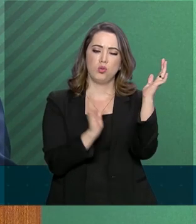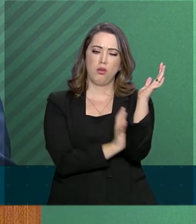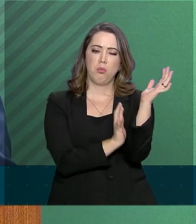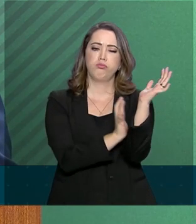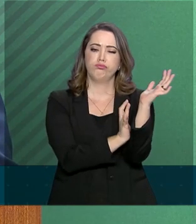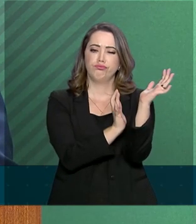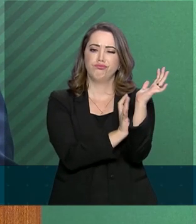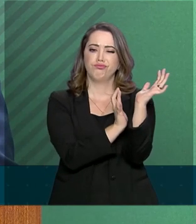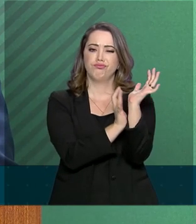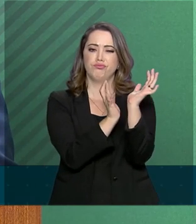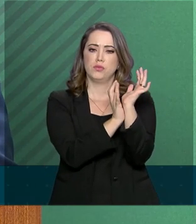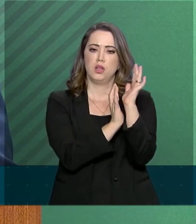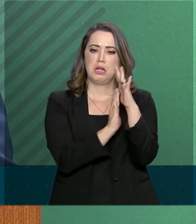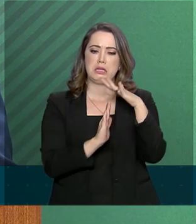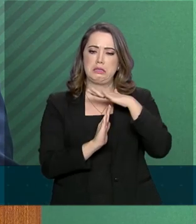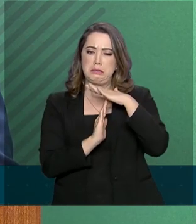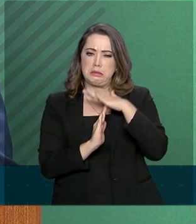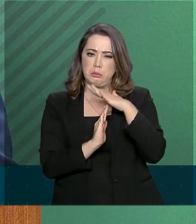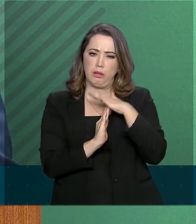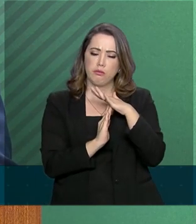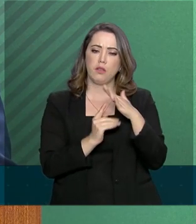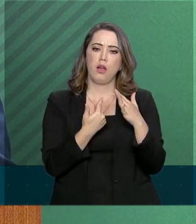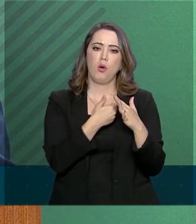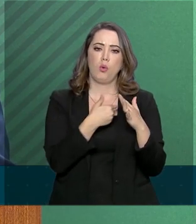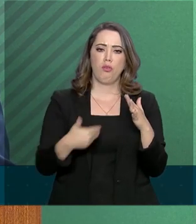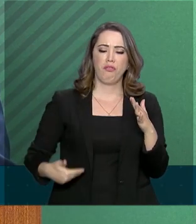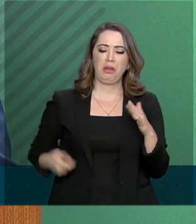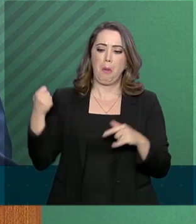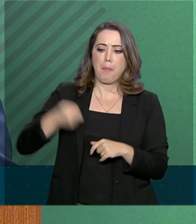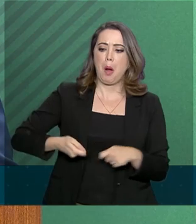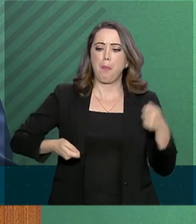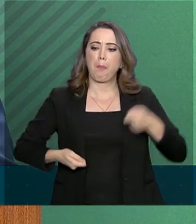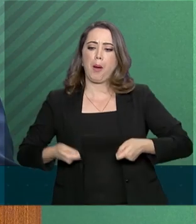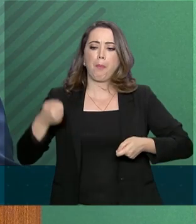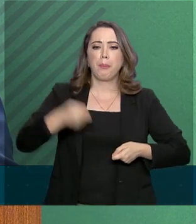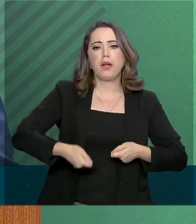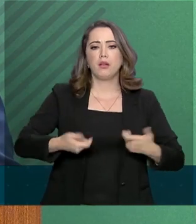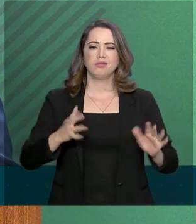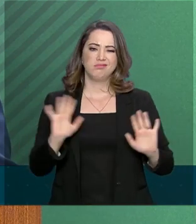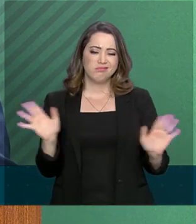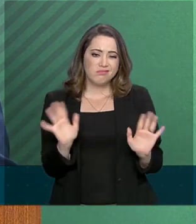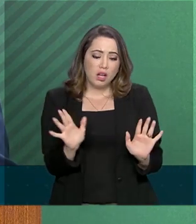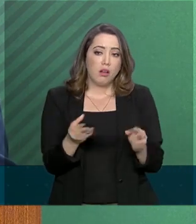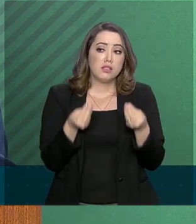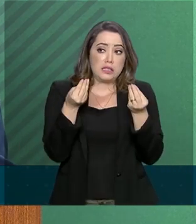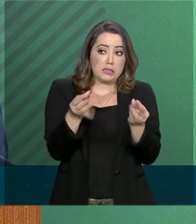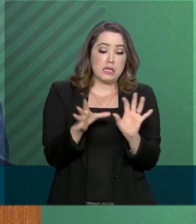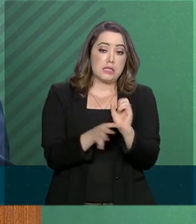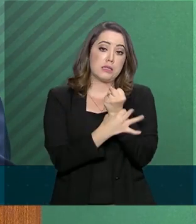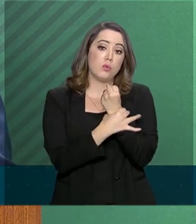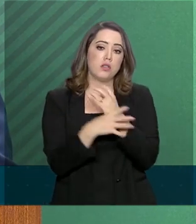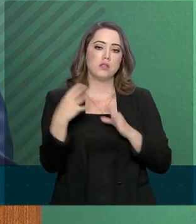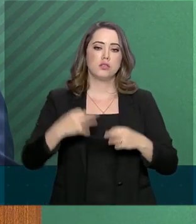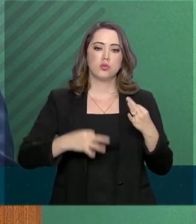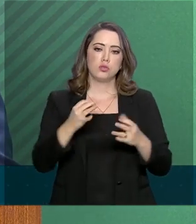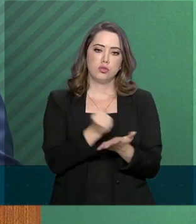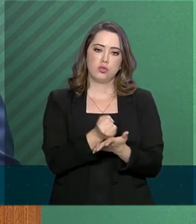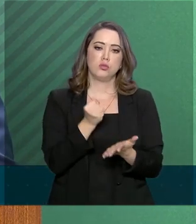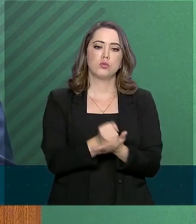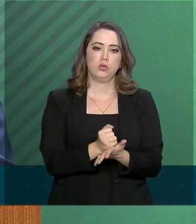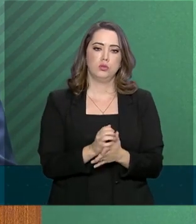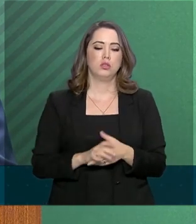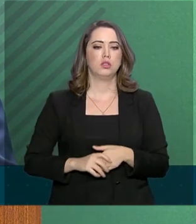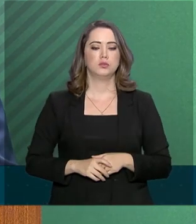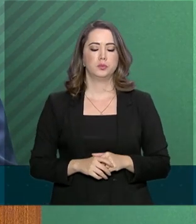limitar abusos do estado e garantir a segurança jurídica dos contratos a